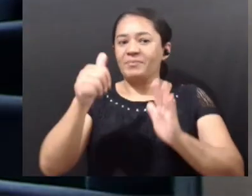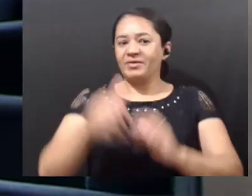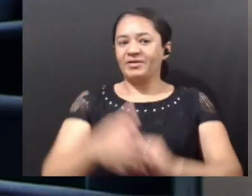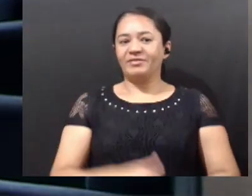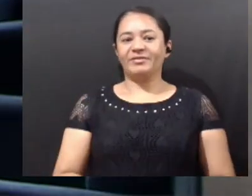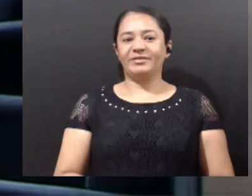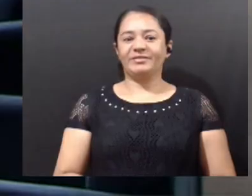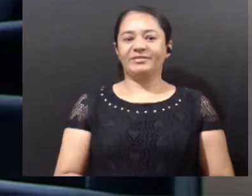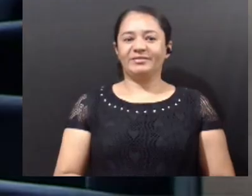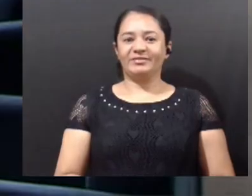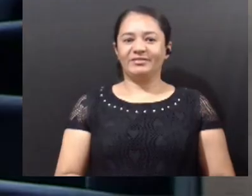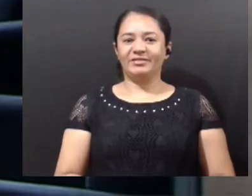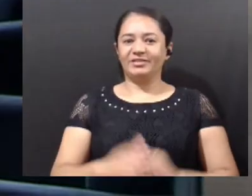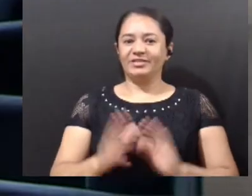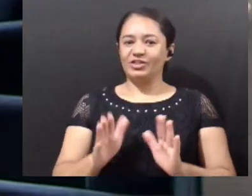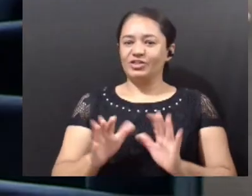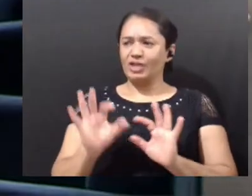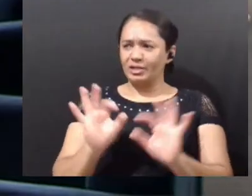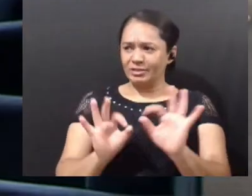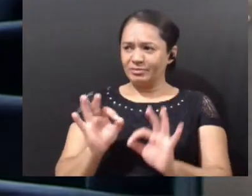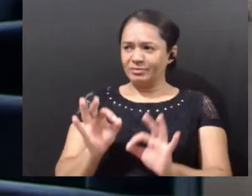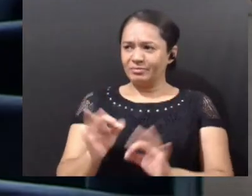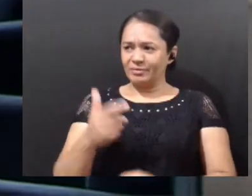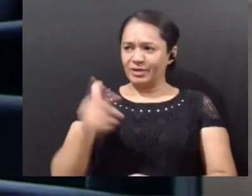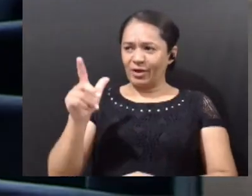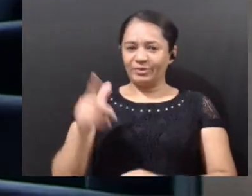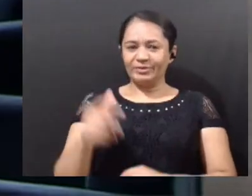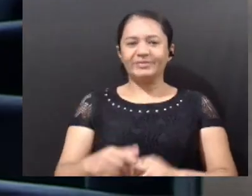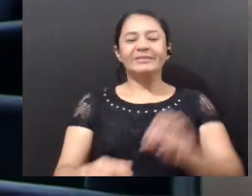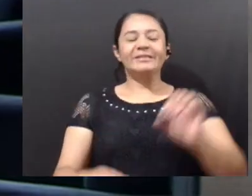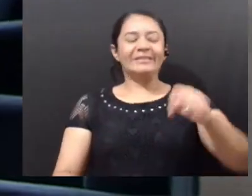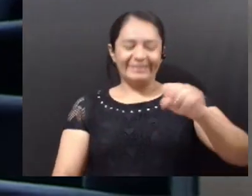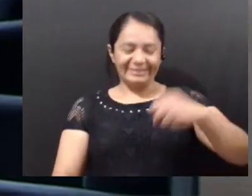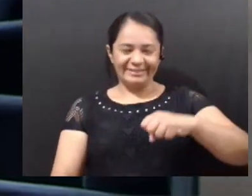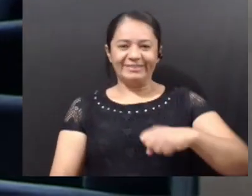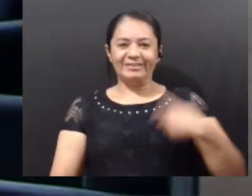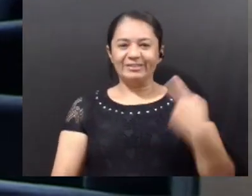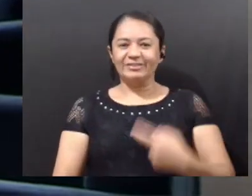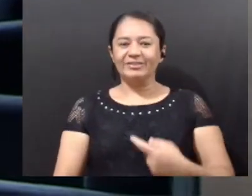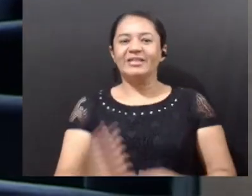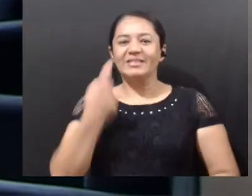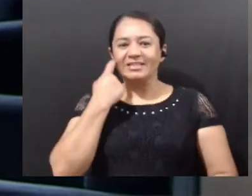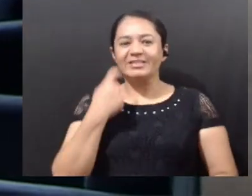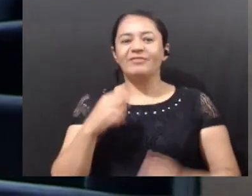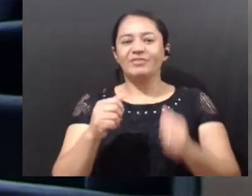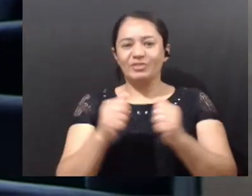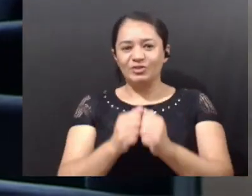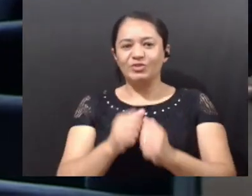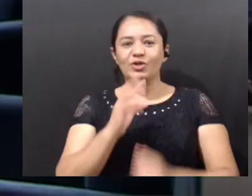se preparando para a rodada de negócio? Com certeza, a gente vai vir aí sexta-feira, a gente vai conhecer o pitch das